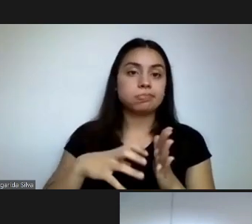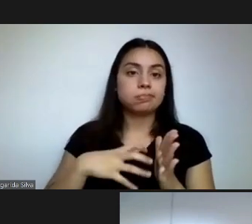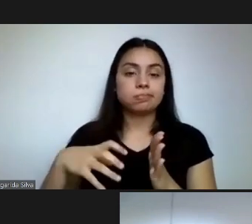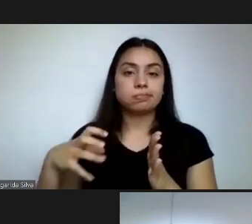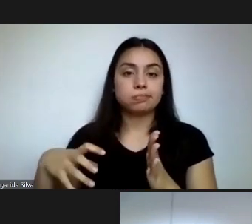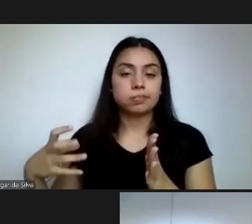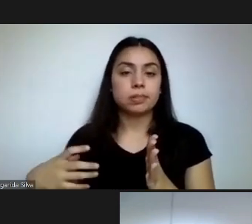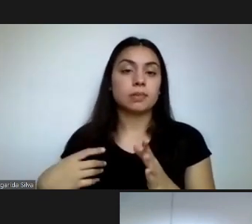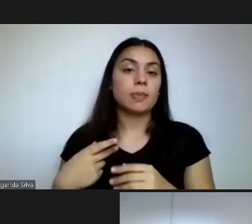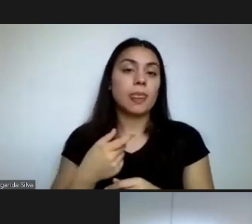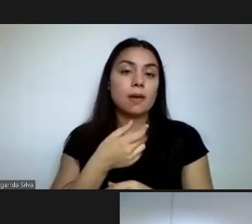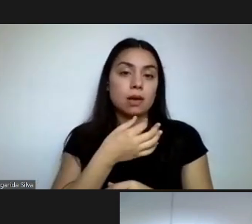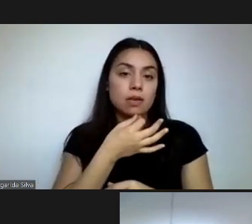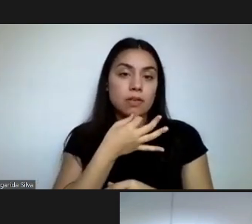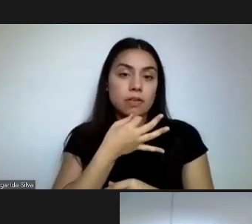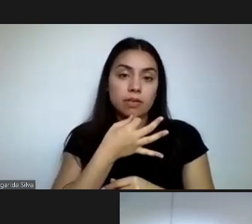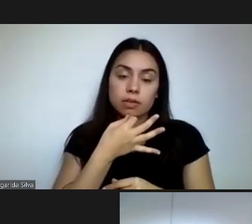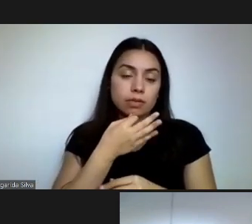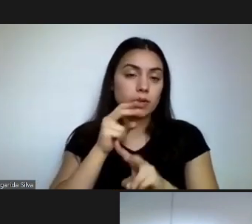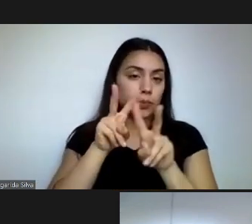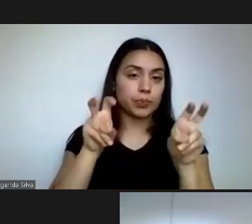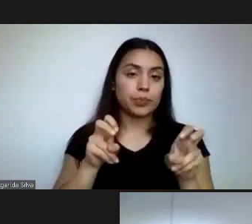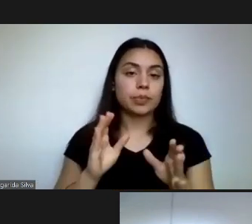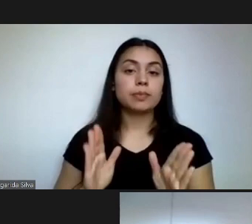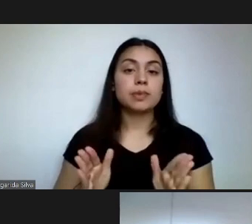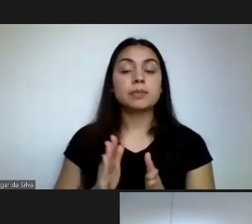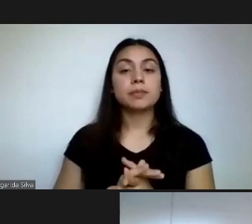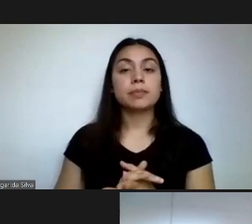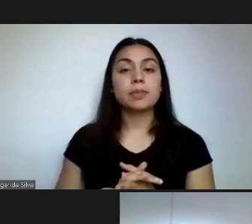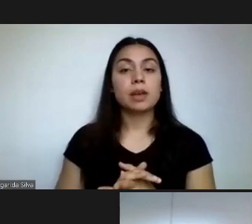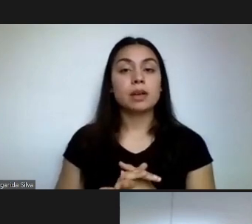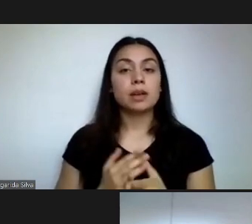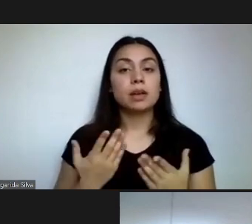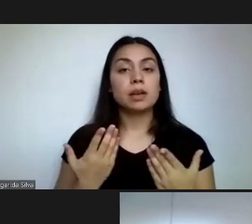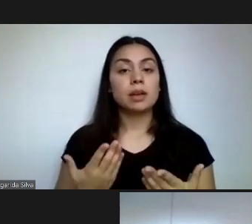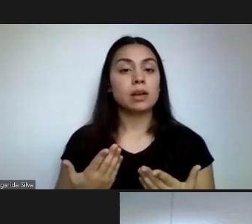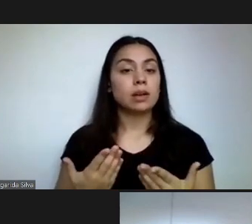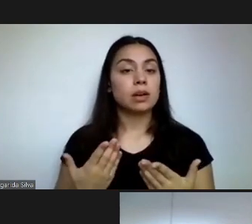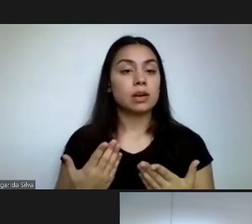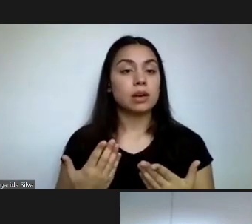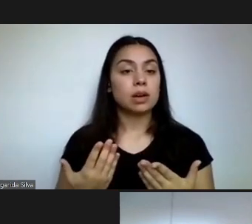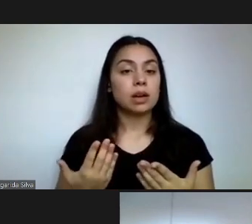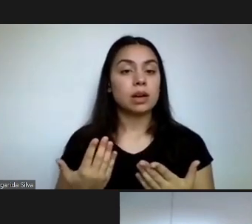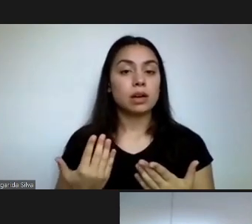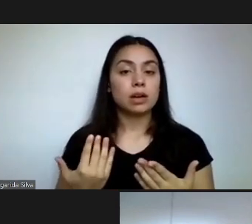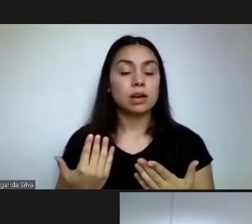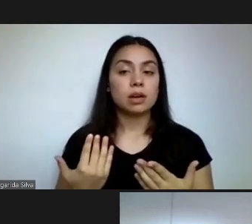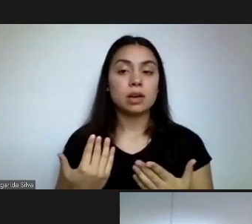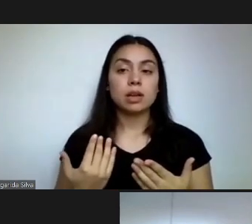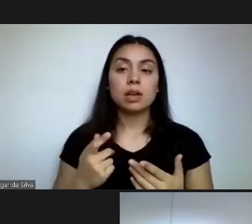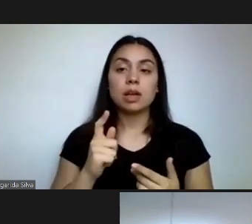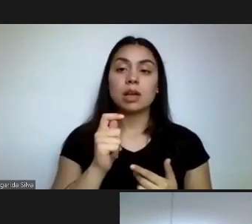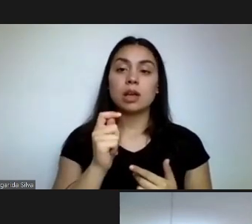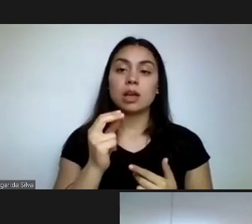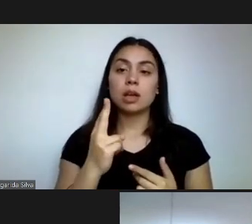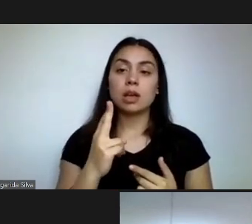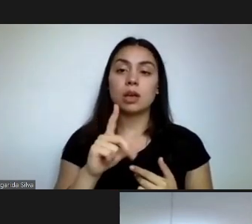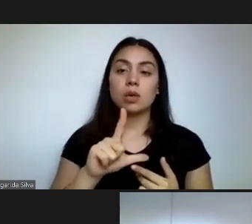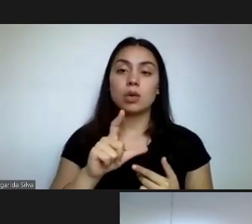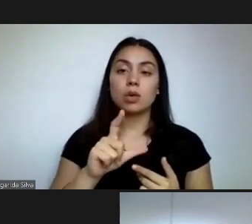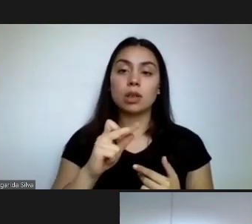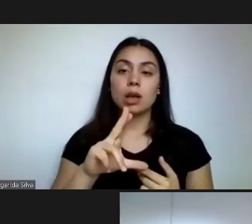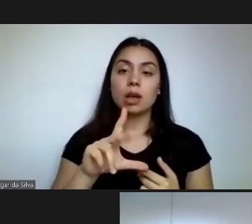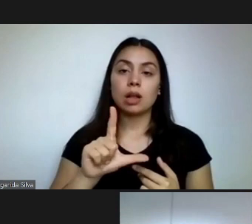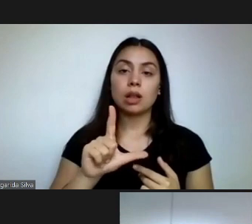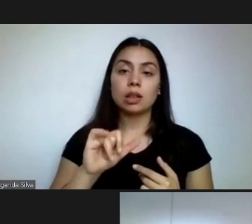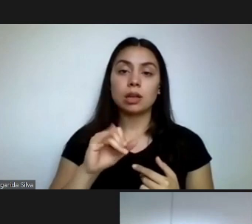até bastante mais tempo. Só antes de passar a palavra ao Dr. Hilal e Alexandre, se querem juntar aqui alguma coisa ao que foi dito pela